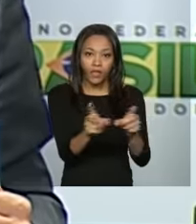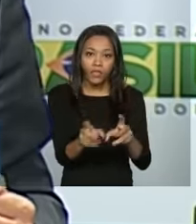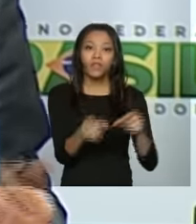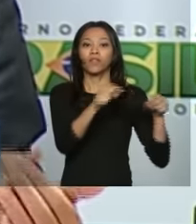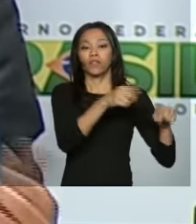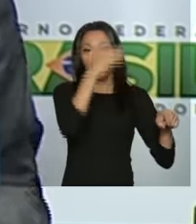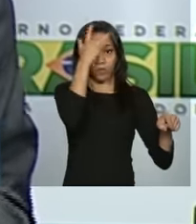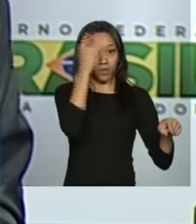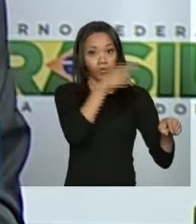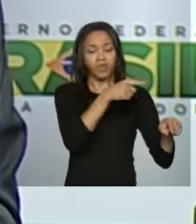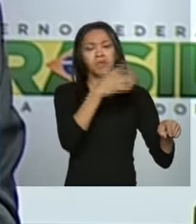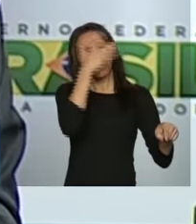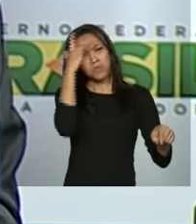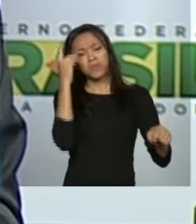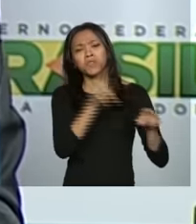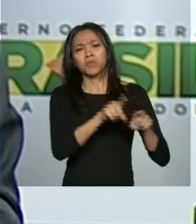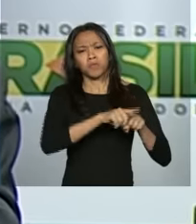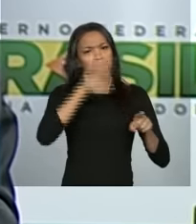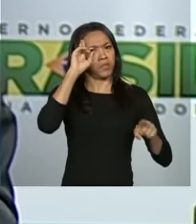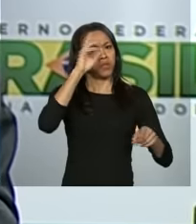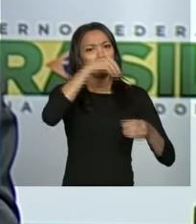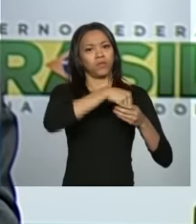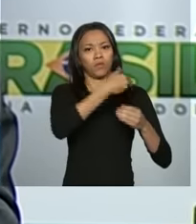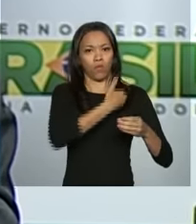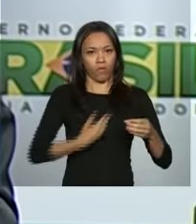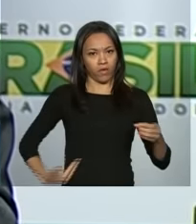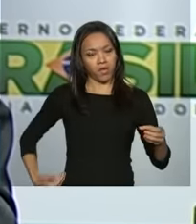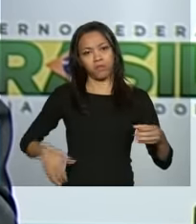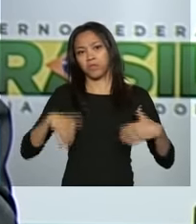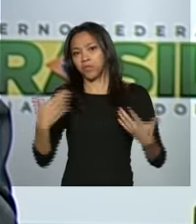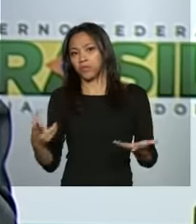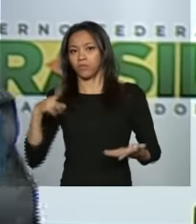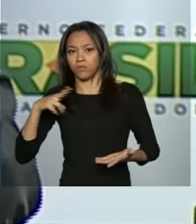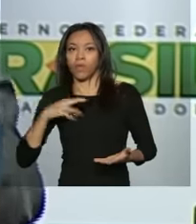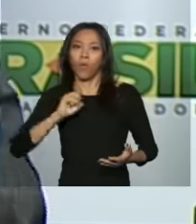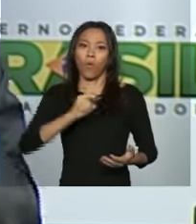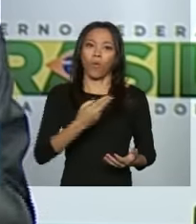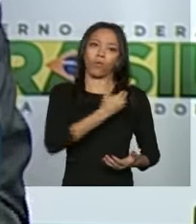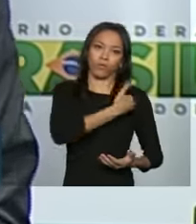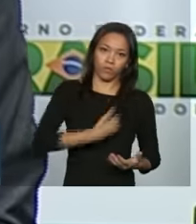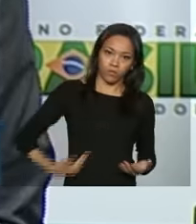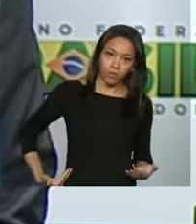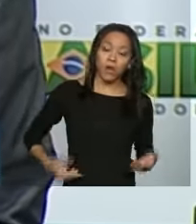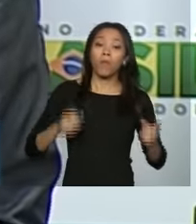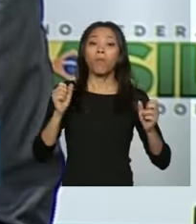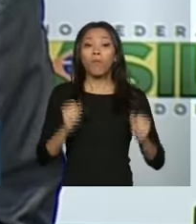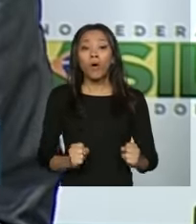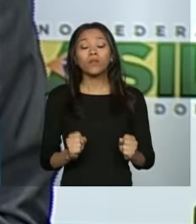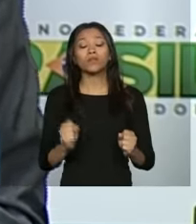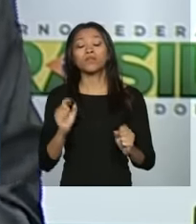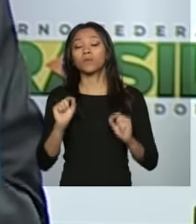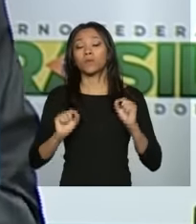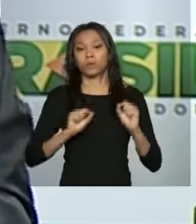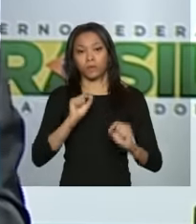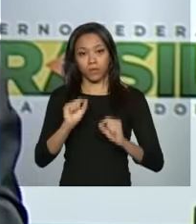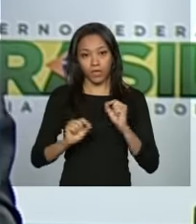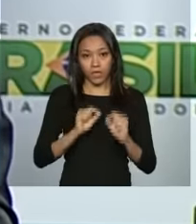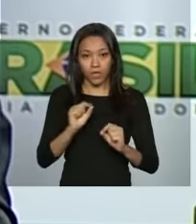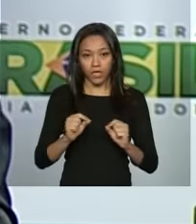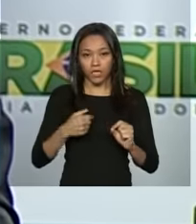administradores públicos e privados possam recorrer a comportamentos